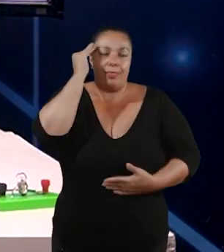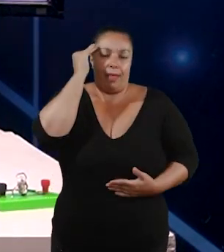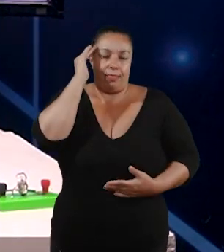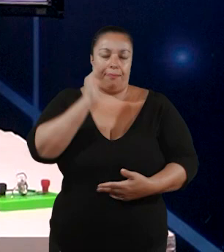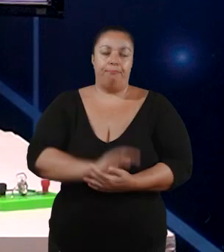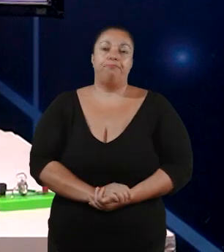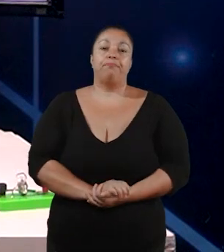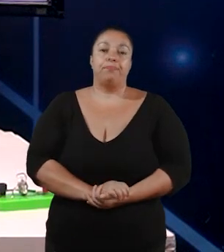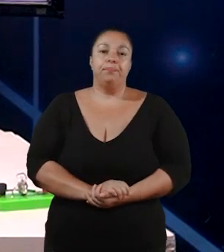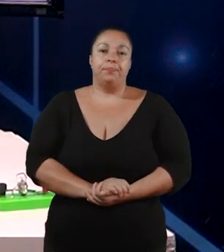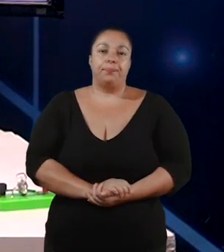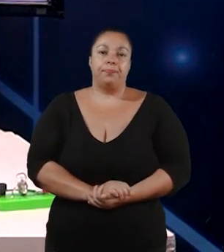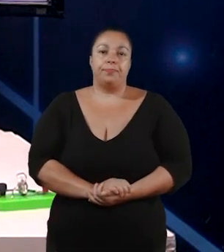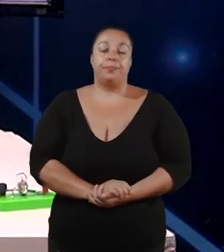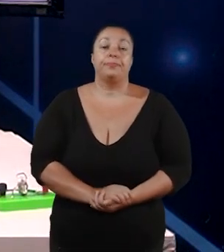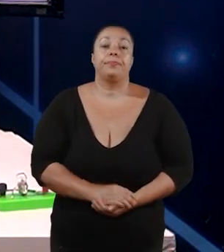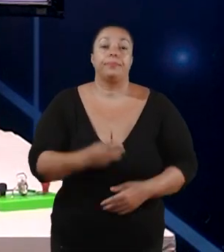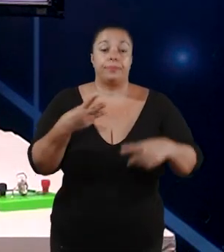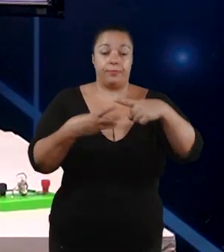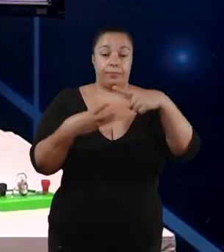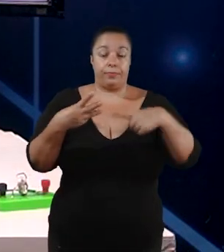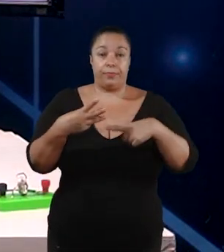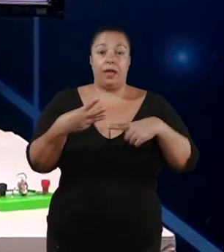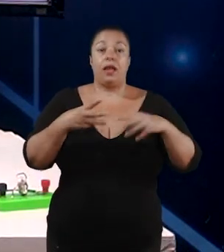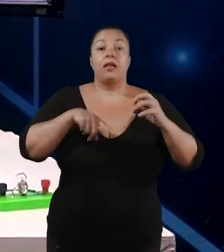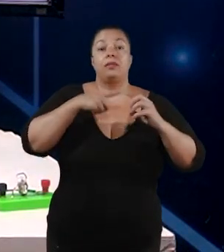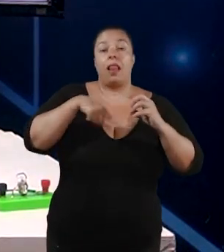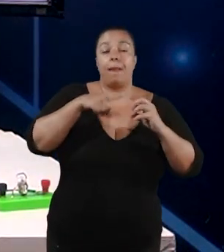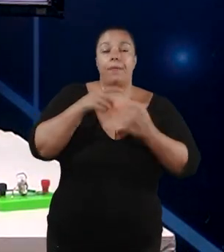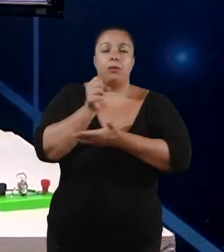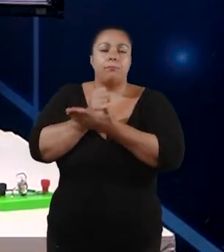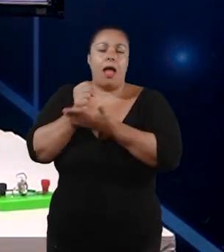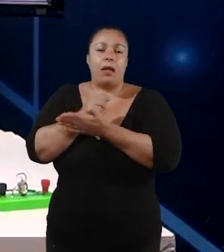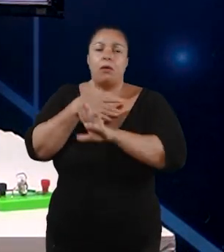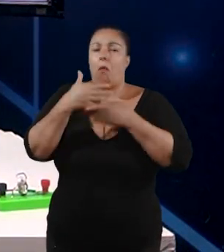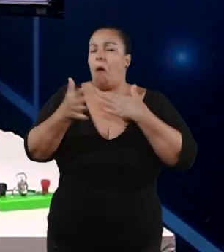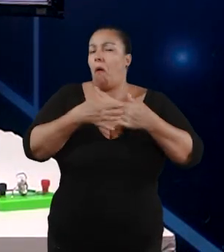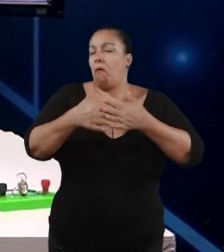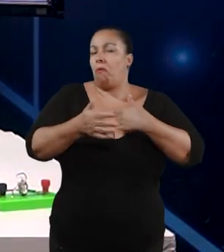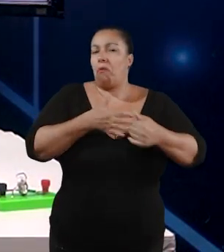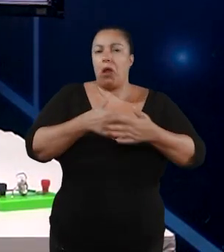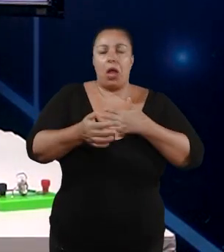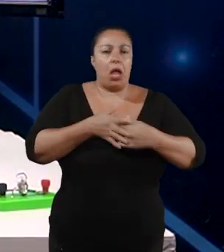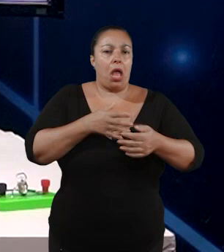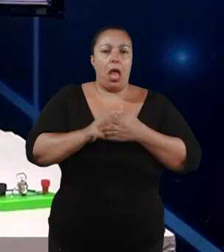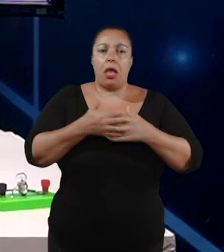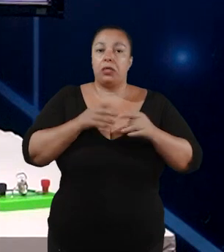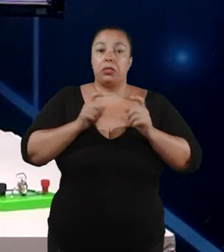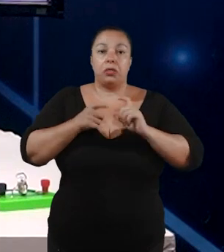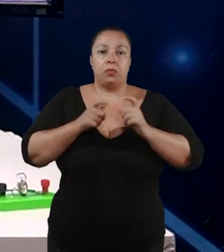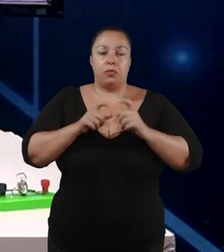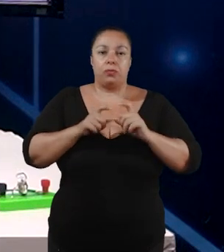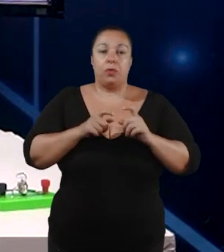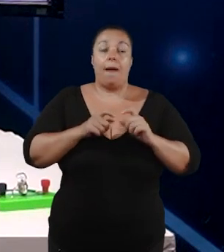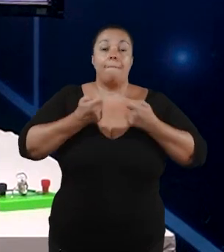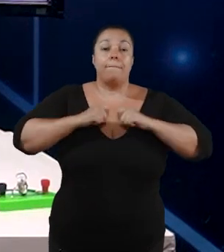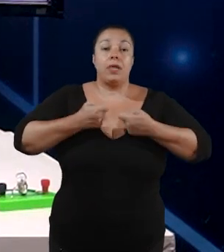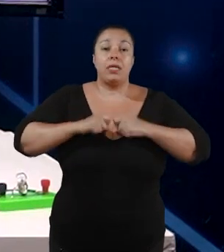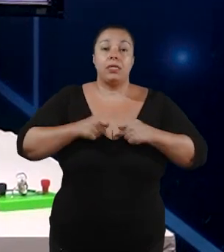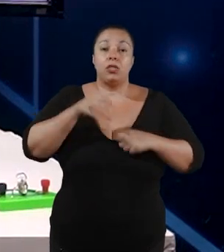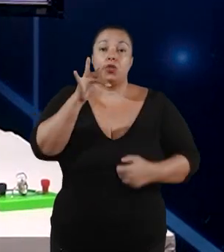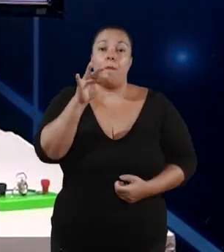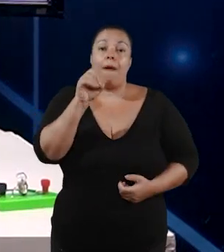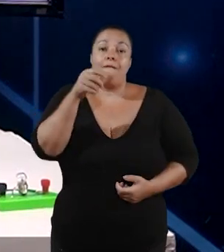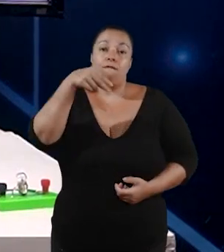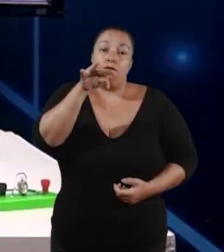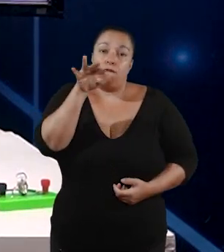lá. Ó, 3 elementos básicos em qualquer circuito, tá? Eu preciso de uma fonte de energia. Essa fonte pode